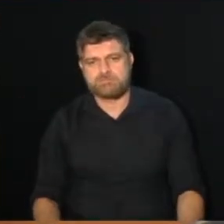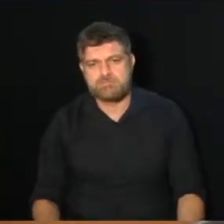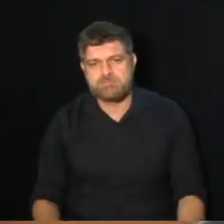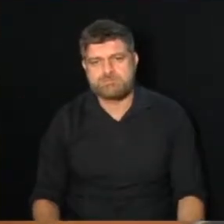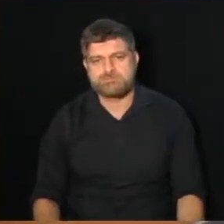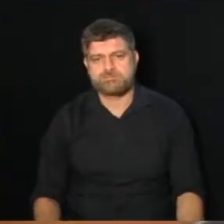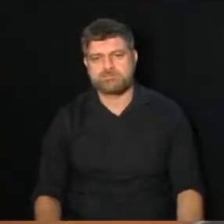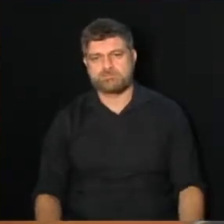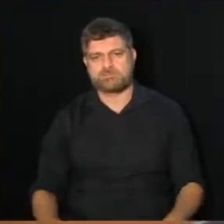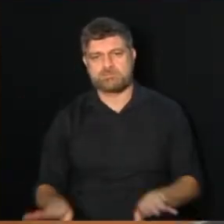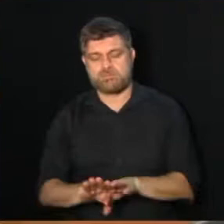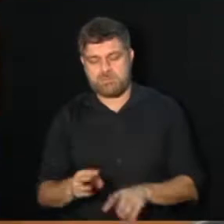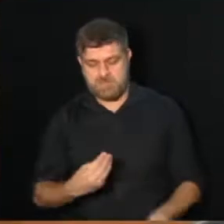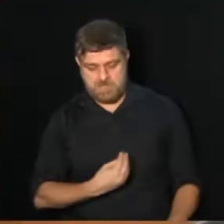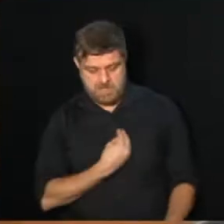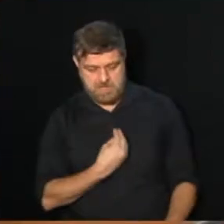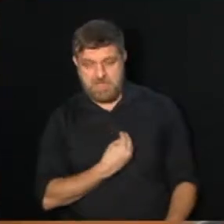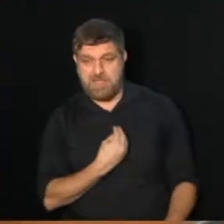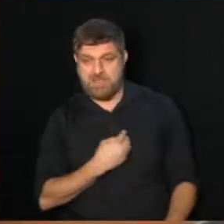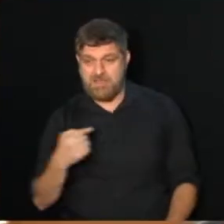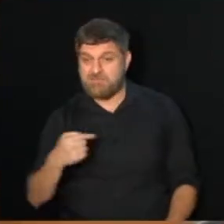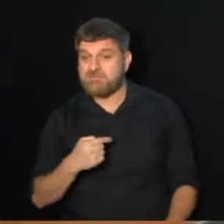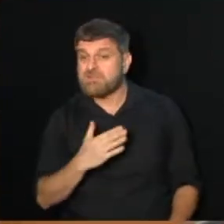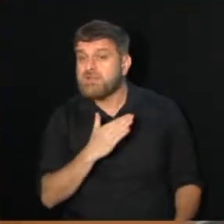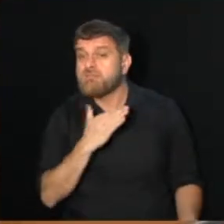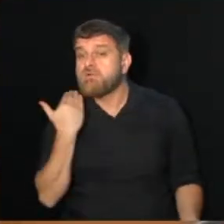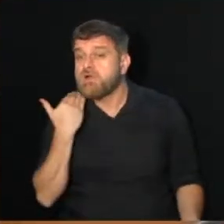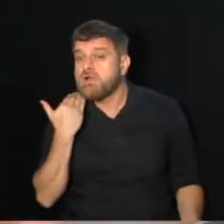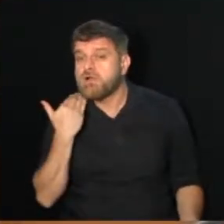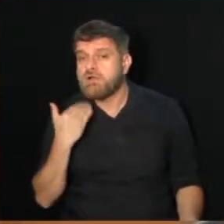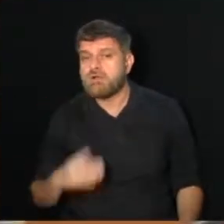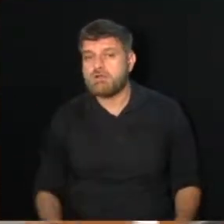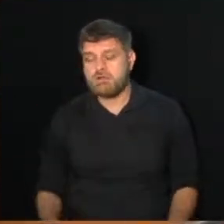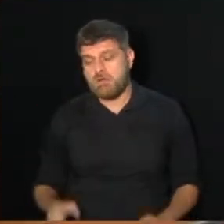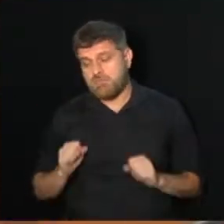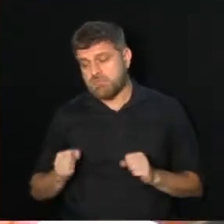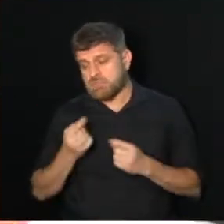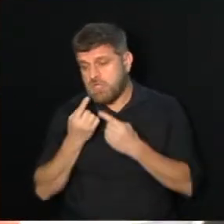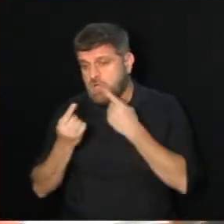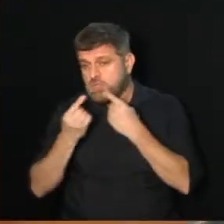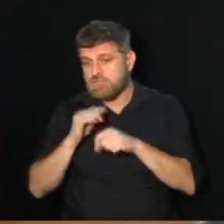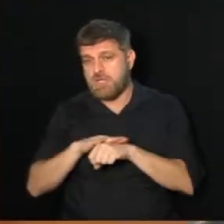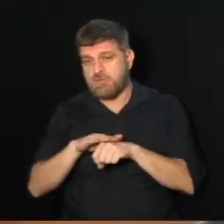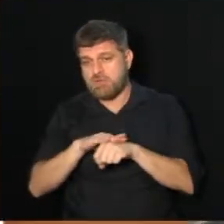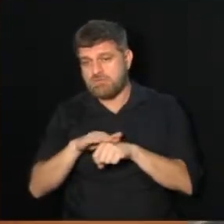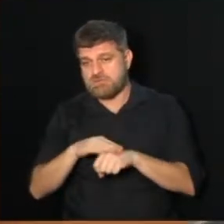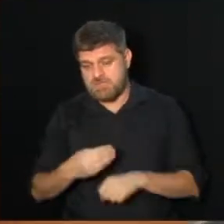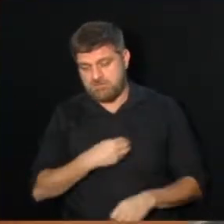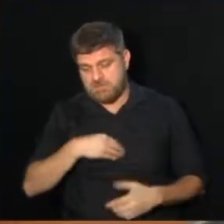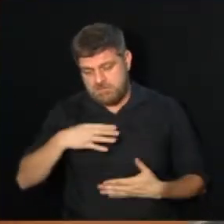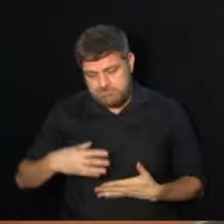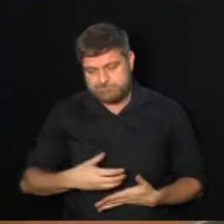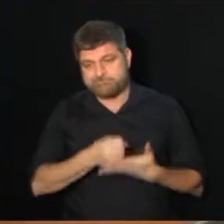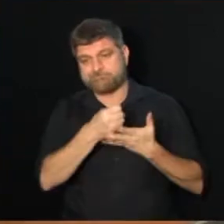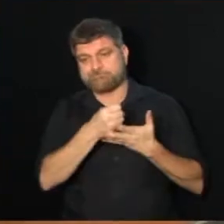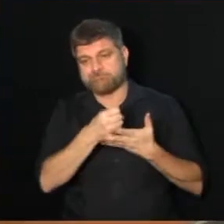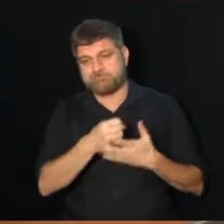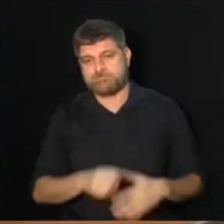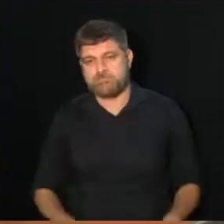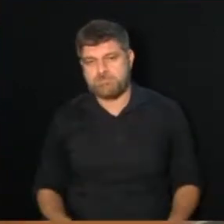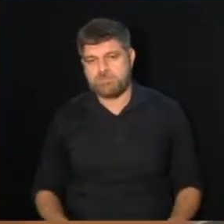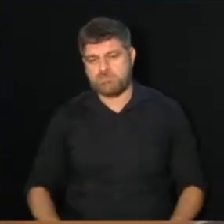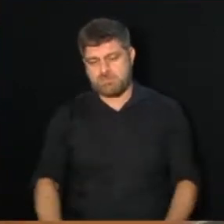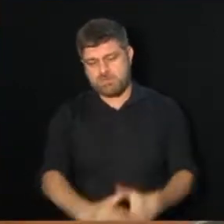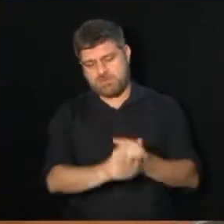mas tem a questão da própria vida, né? Que é uma vida que se foi, que talvez por um diálogo tivesse sido poupada, né? Então eu